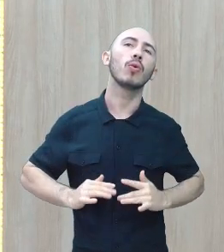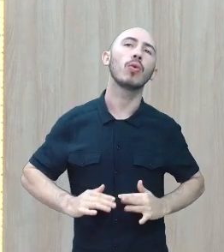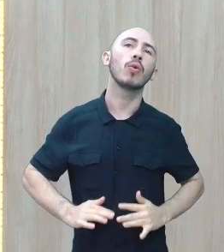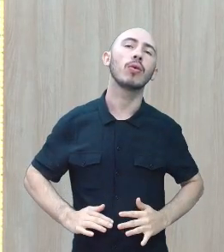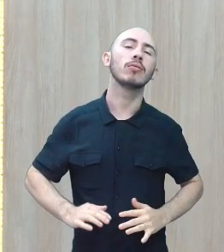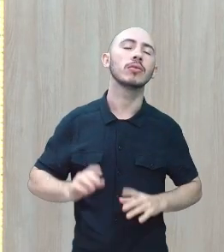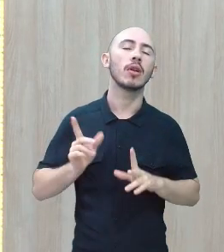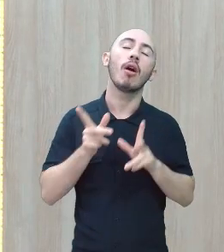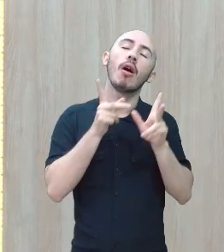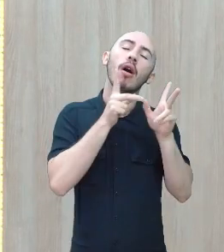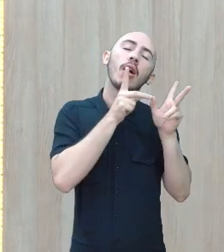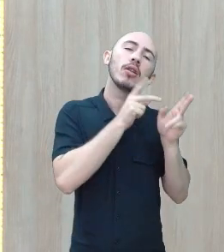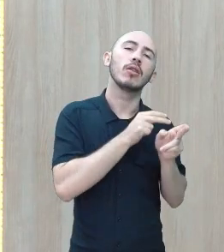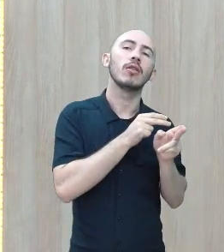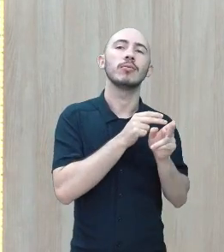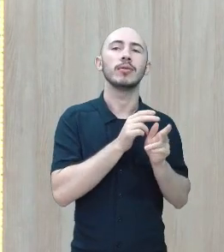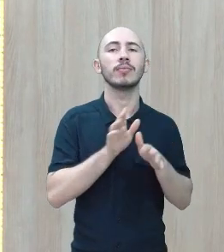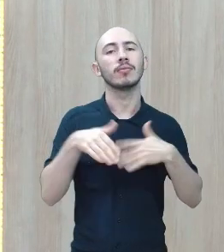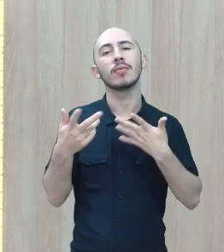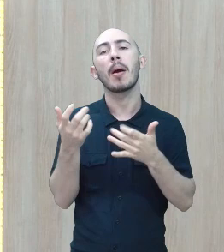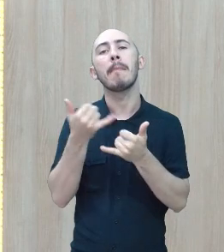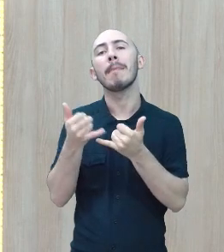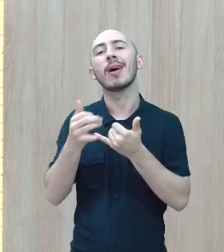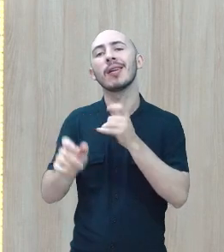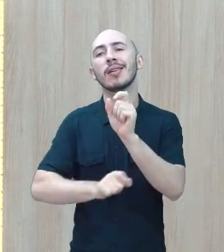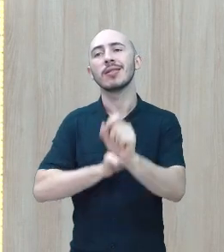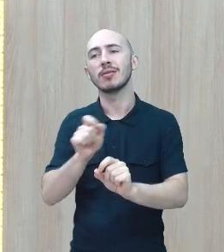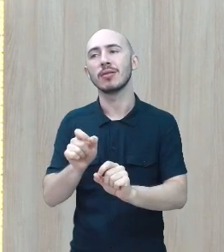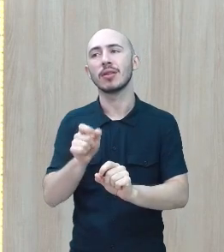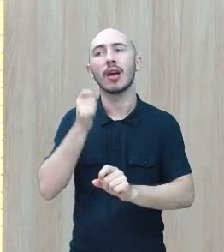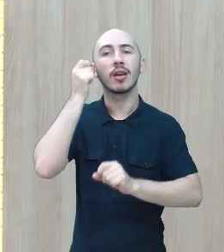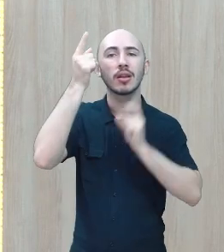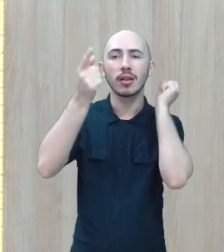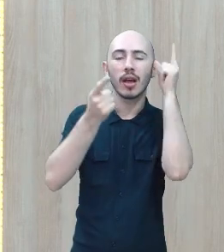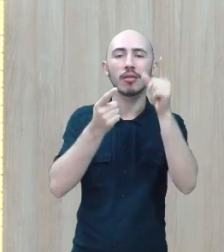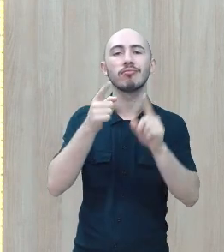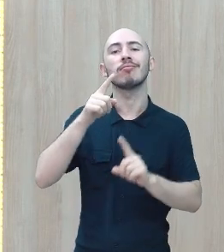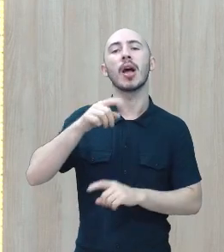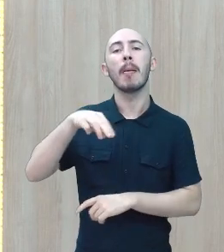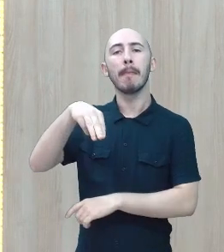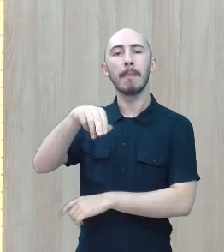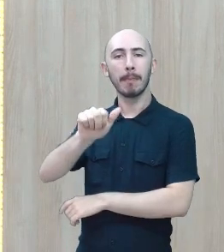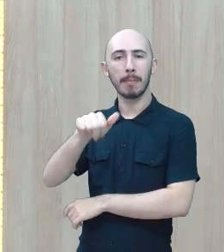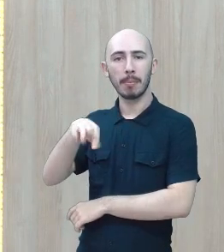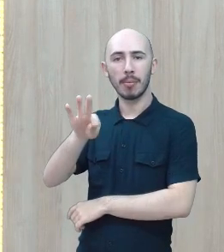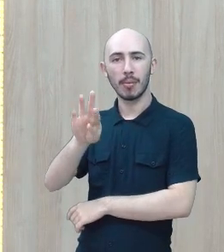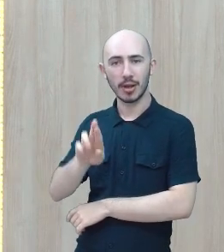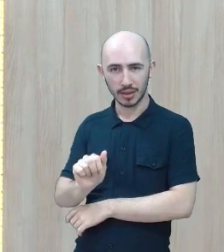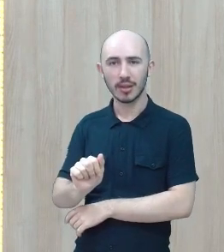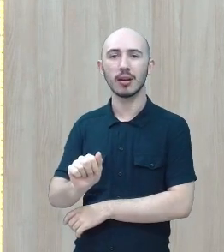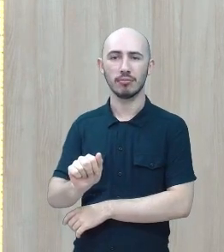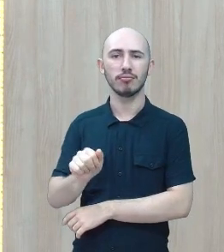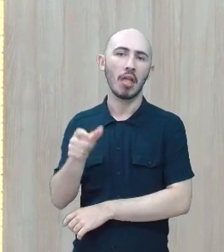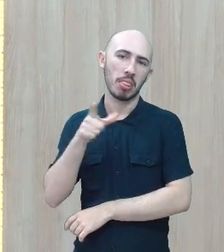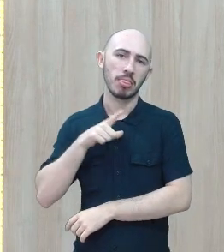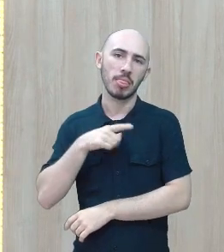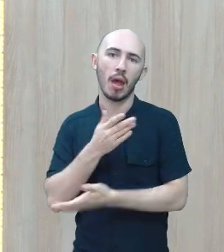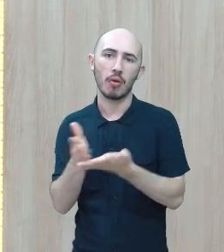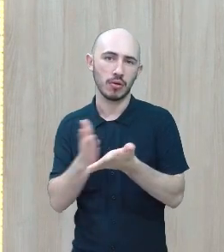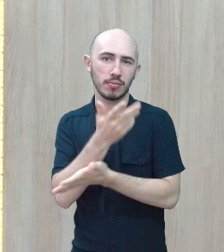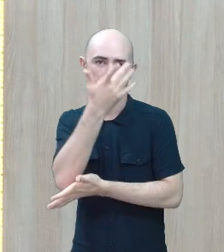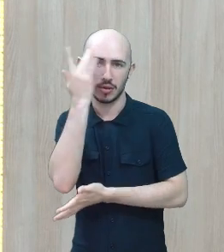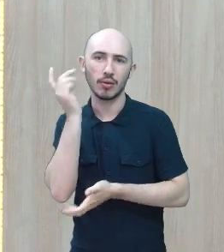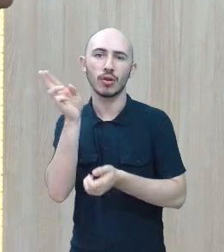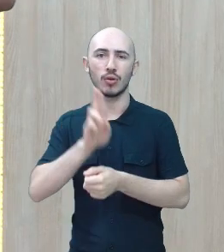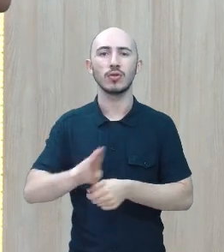pegar no sono, por exemplo. Muito semelhante às ideias de mantras, né? Tem gente que usa muito mantra para dormir. Então, o ASMR vai